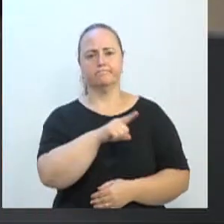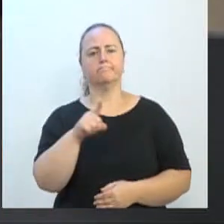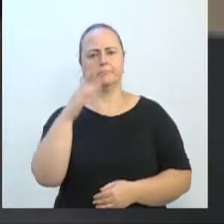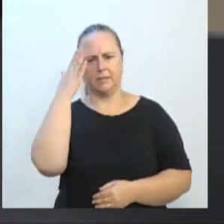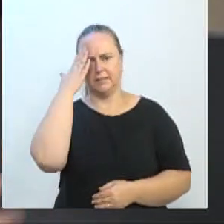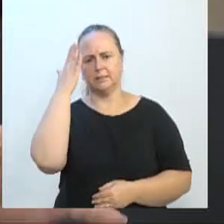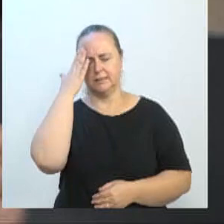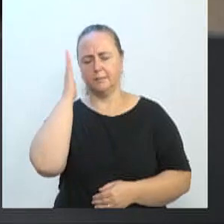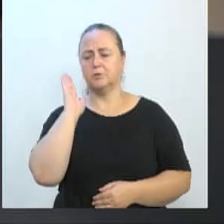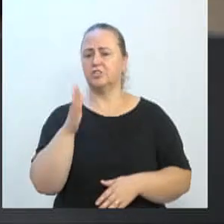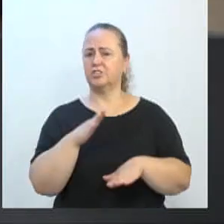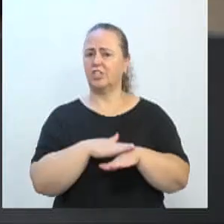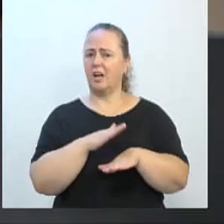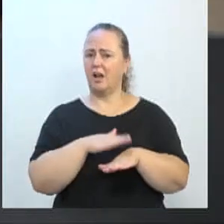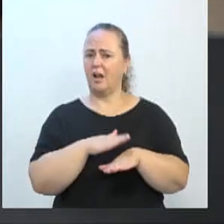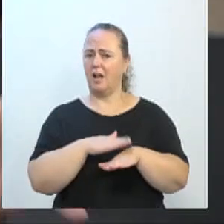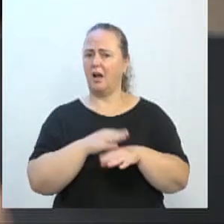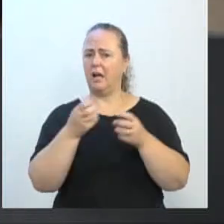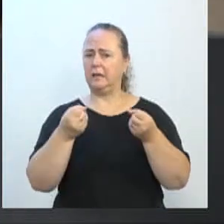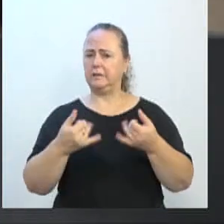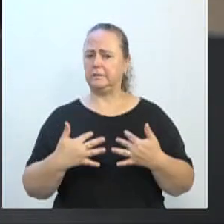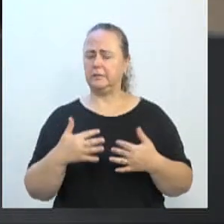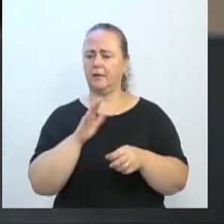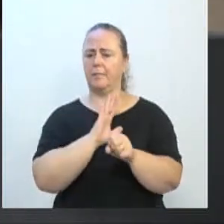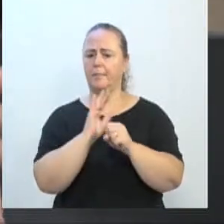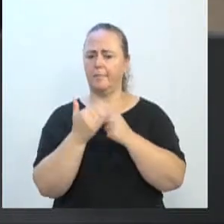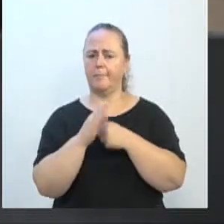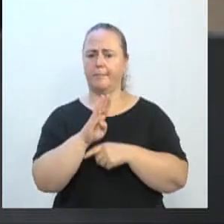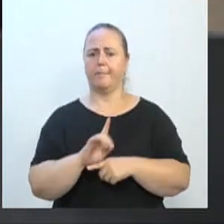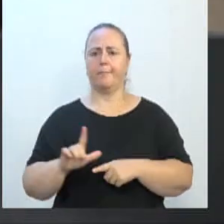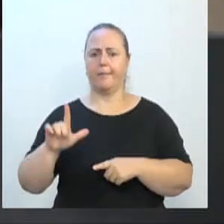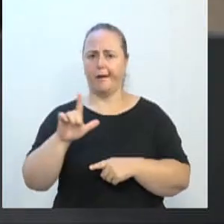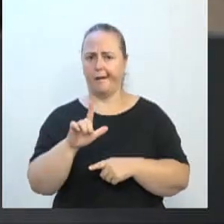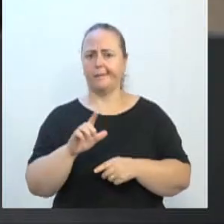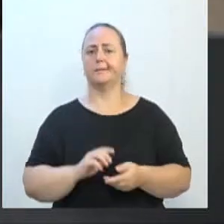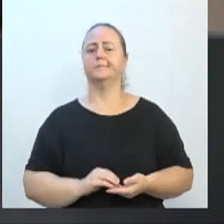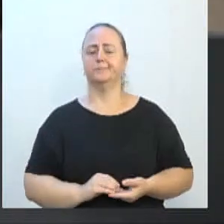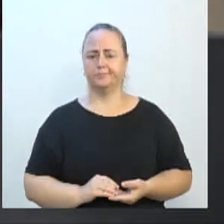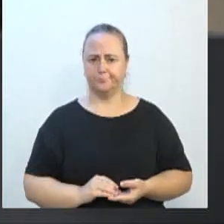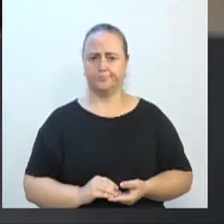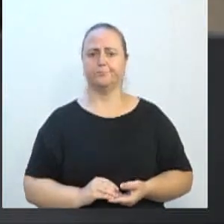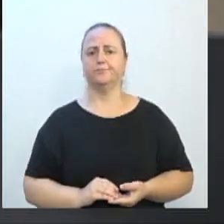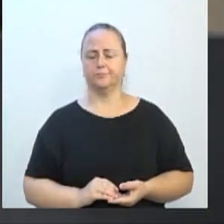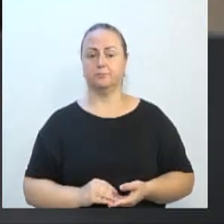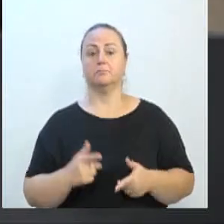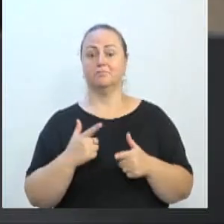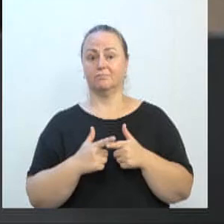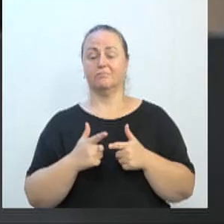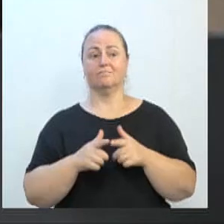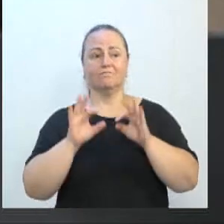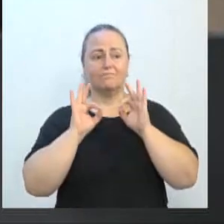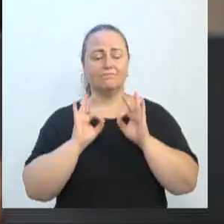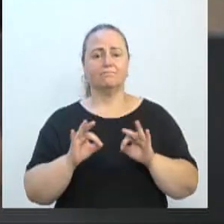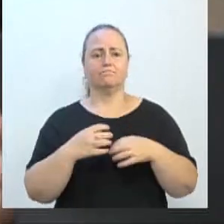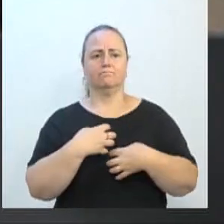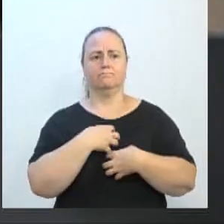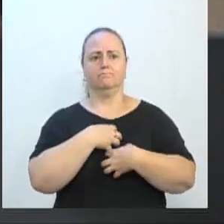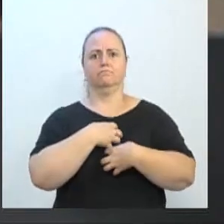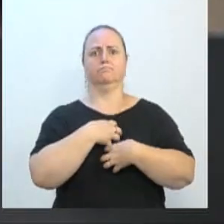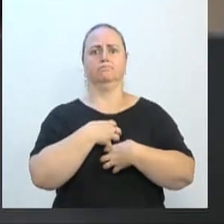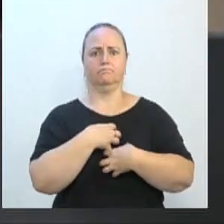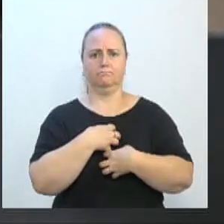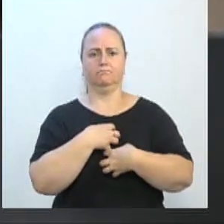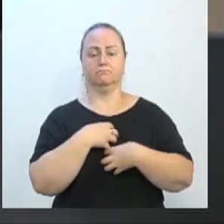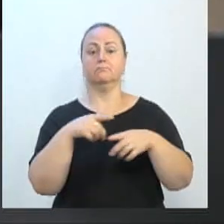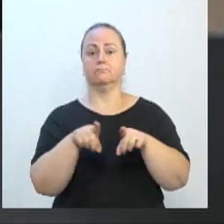tempo temos falado sobre essa situação dos bairros da nossa cidade e de situações que realmente nos causam indignação e principalmente causam indignação